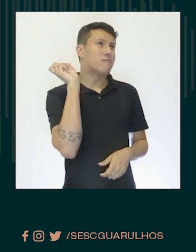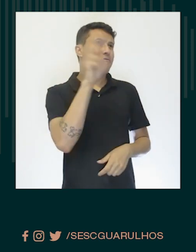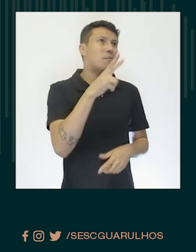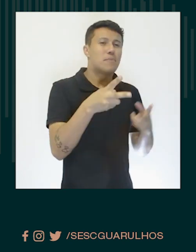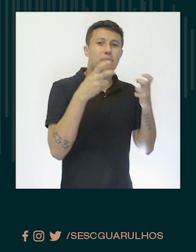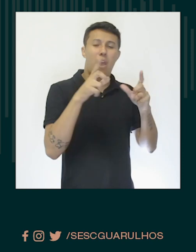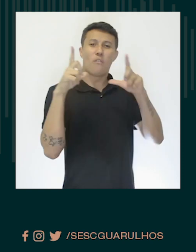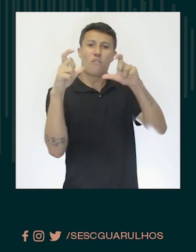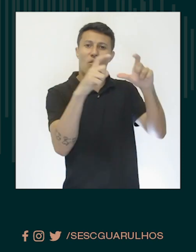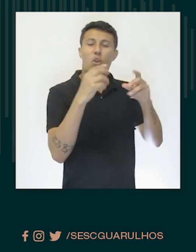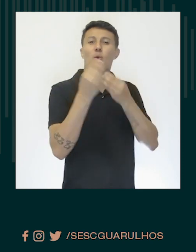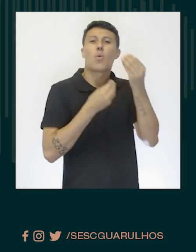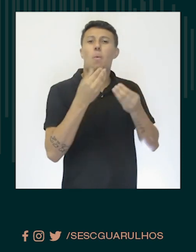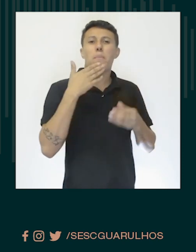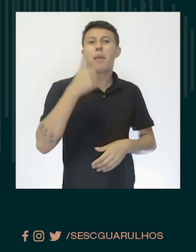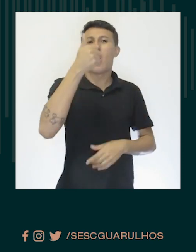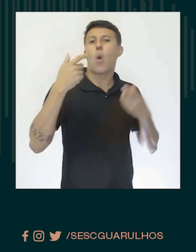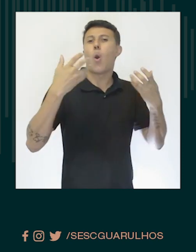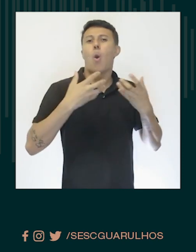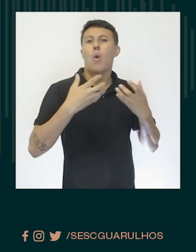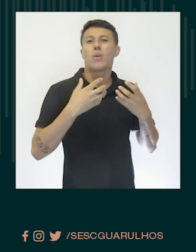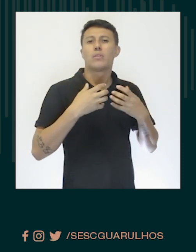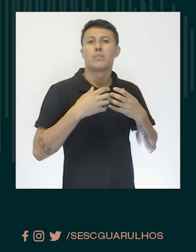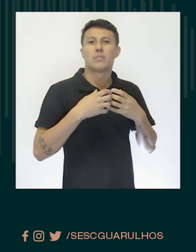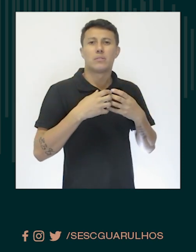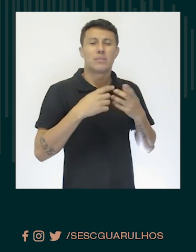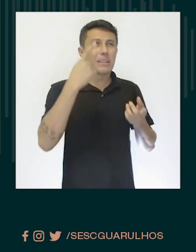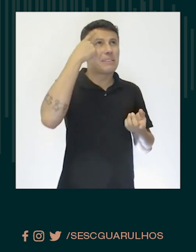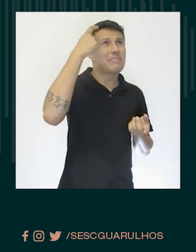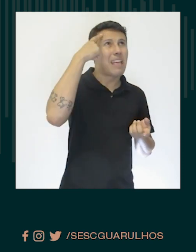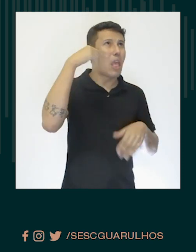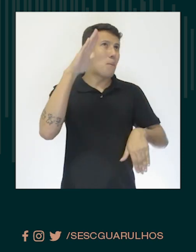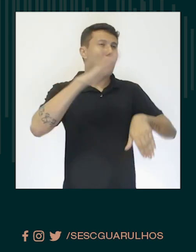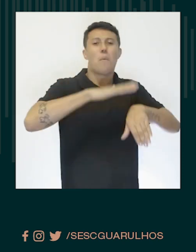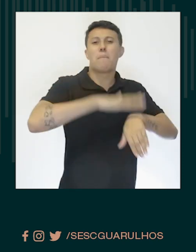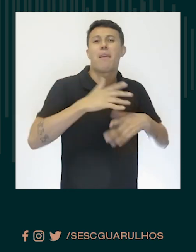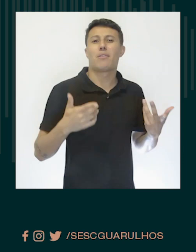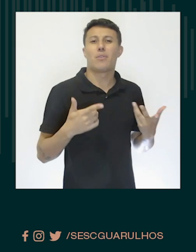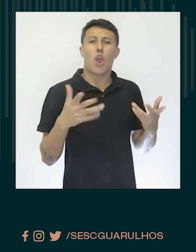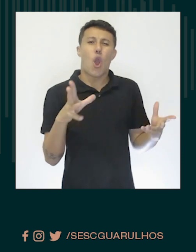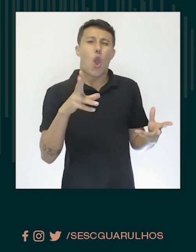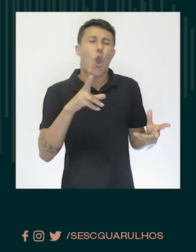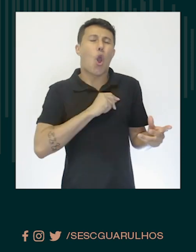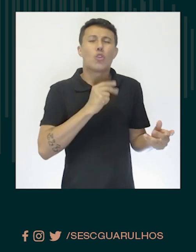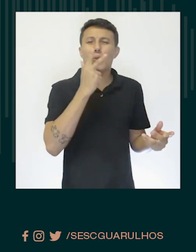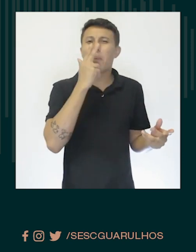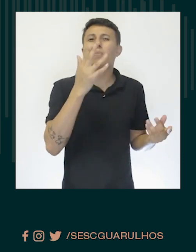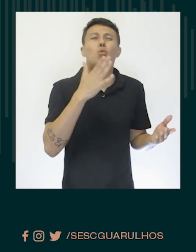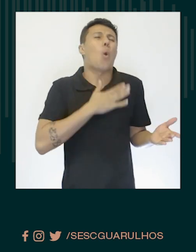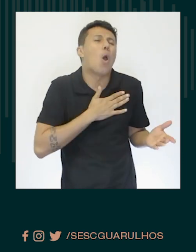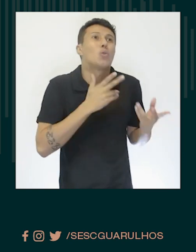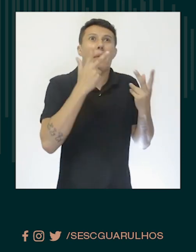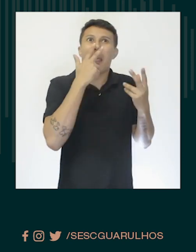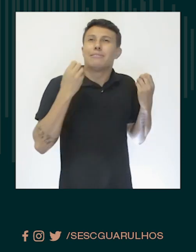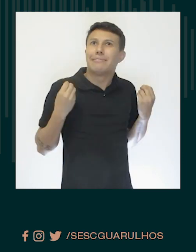do feeling ali, da emoção do momento. Gosto daquela coisa visceral, tá ligado? Uma pessoa aparecendo do nada na